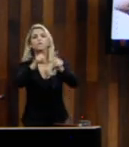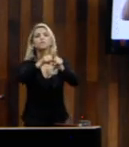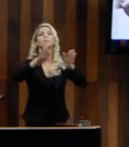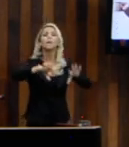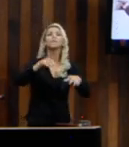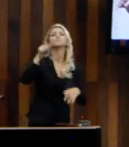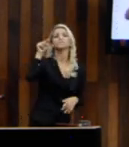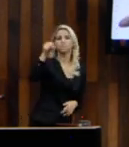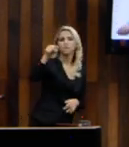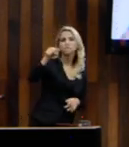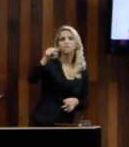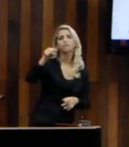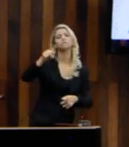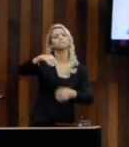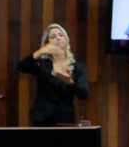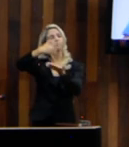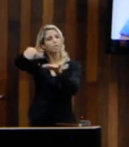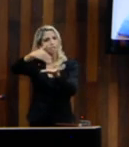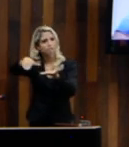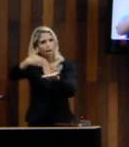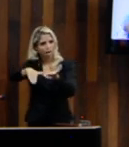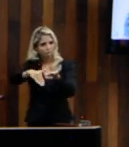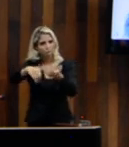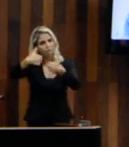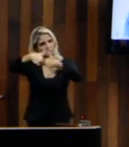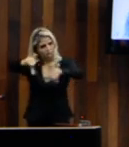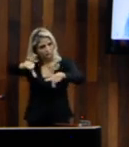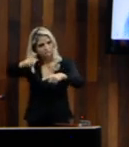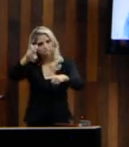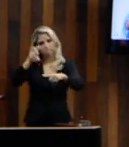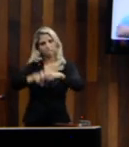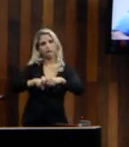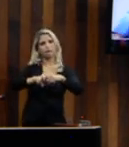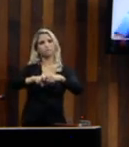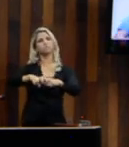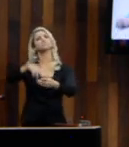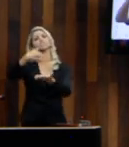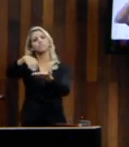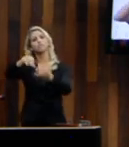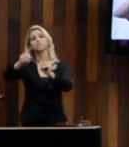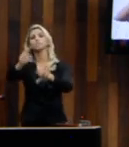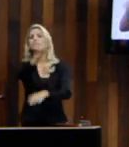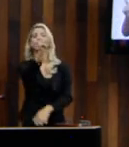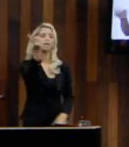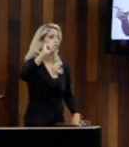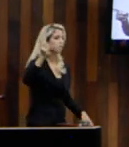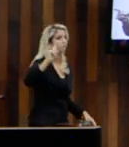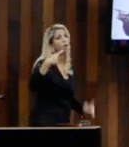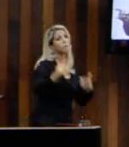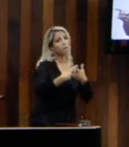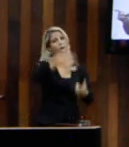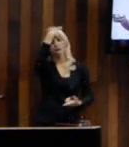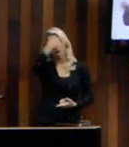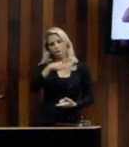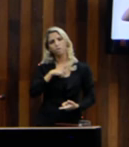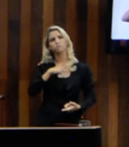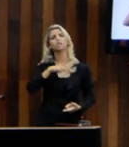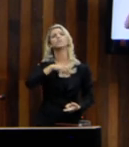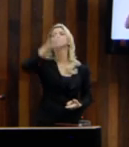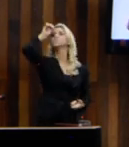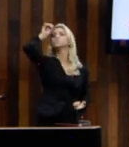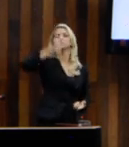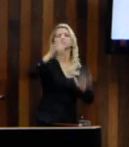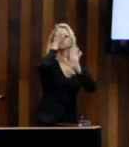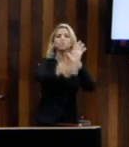que você na Secretaria não fica. Eu tiro você da Secretaria de Educação. Eu tirei o diretor de escola. Levei ele